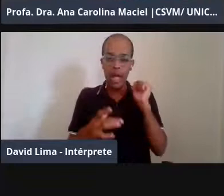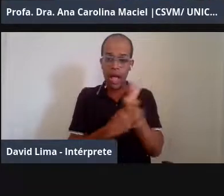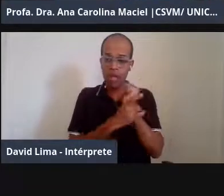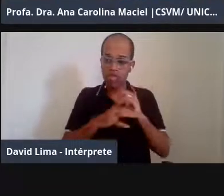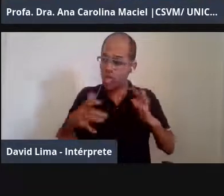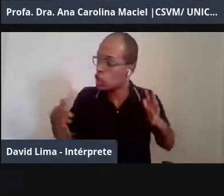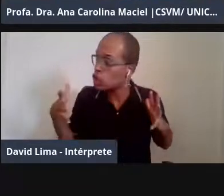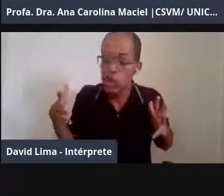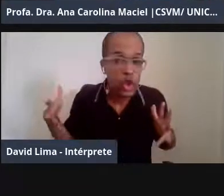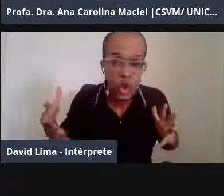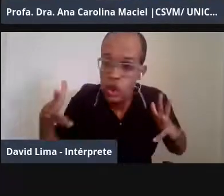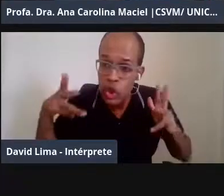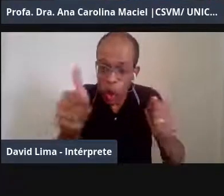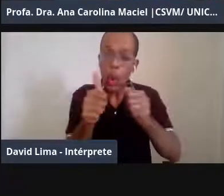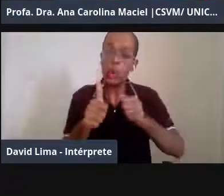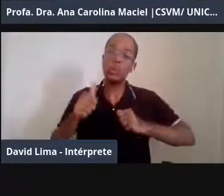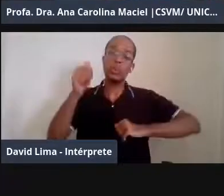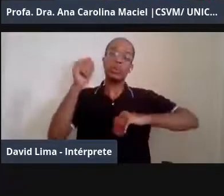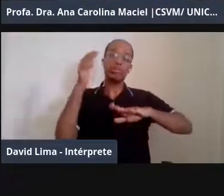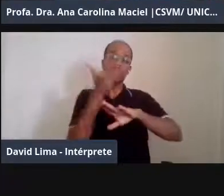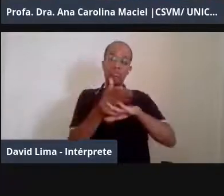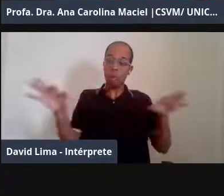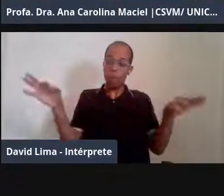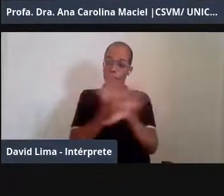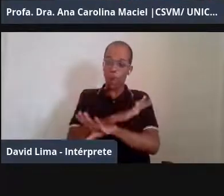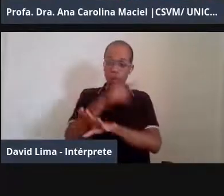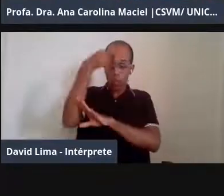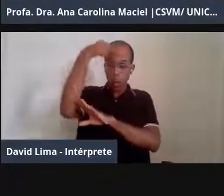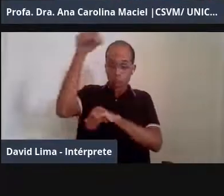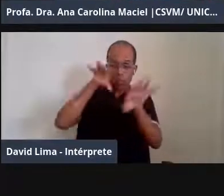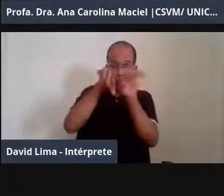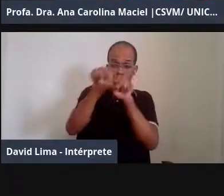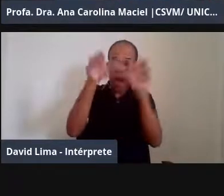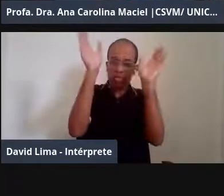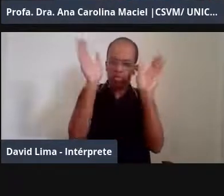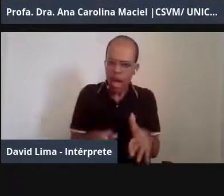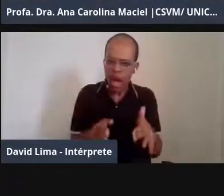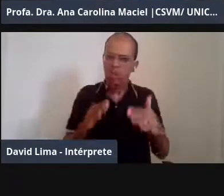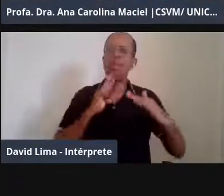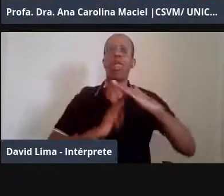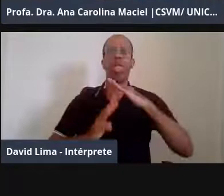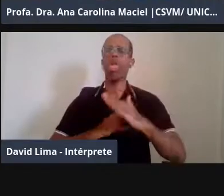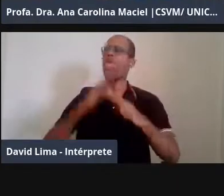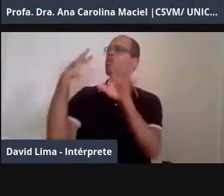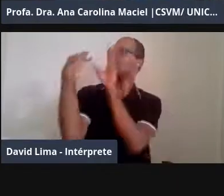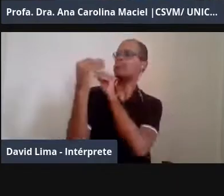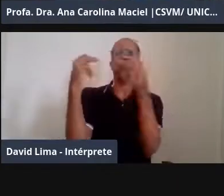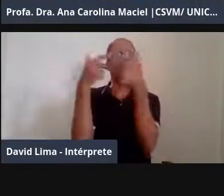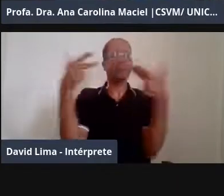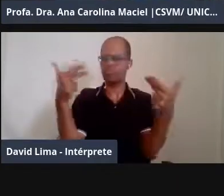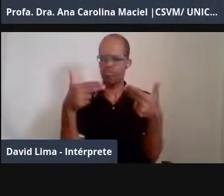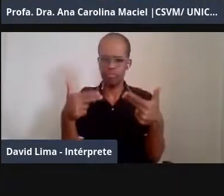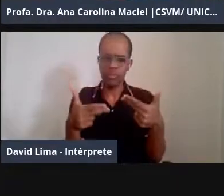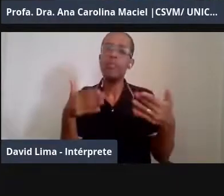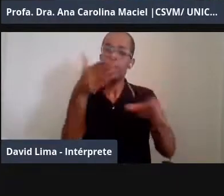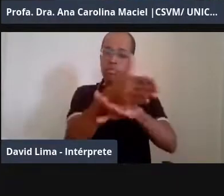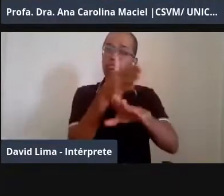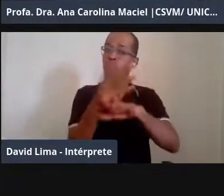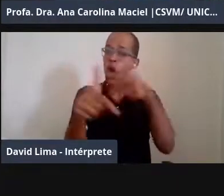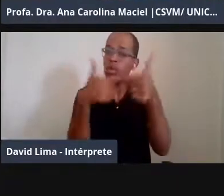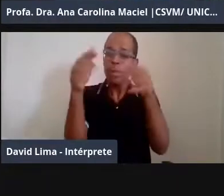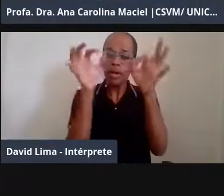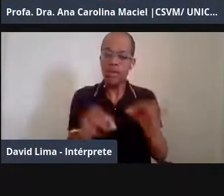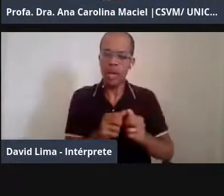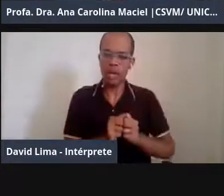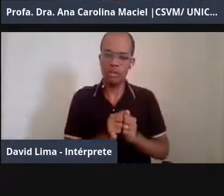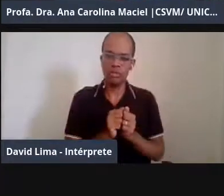todos que estão preparados com seus cursos superiores, migrantes, imigrantes, refugiados, tenham acesso a um emprego decente. Eu